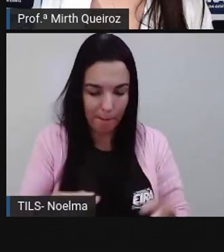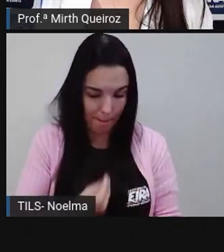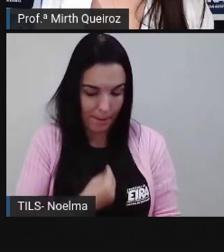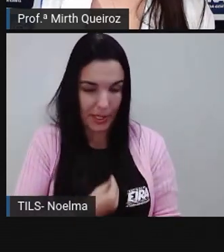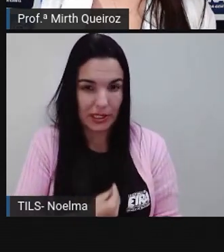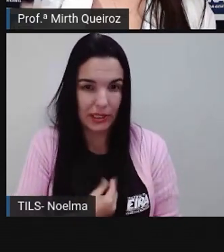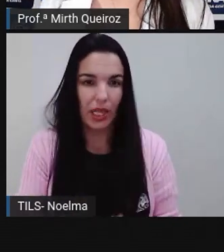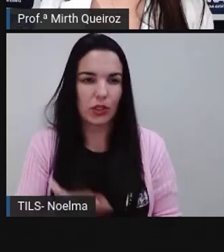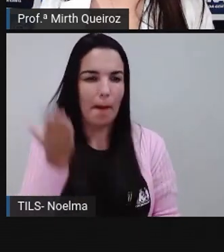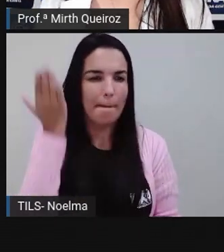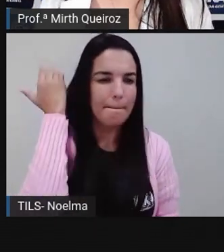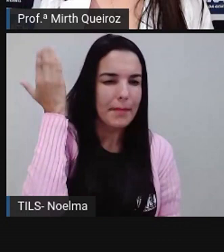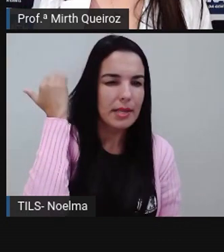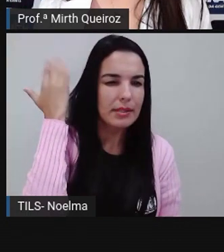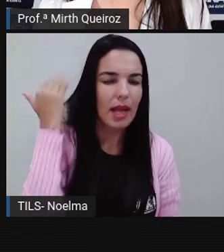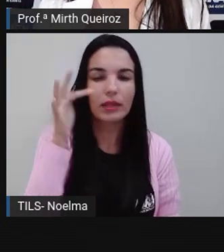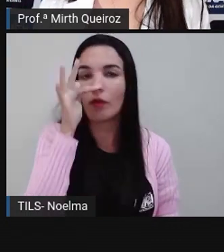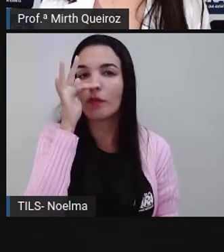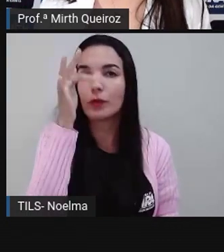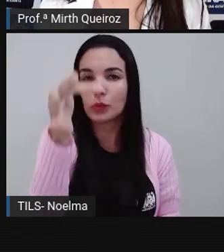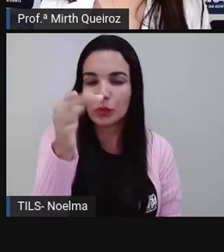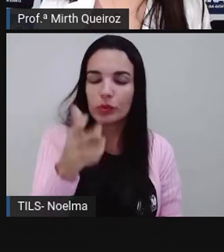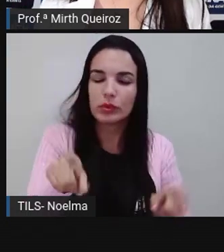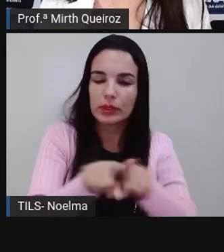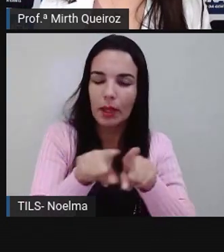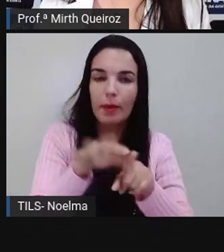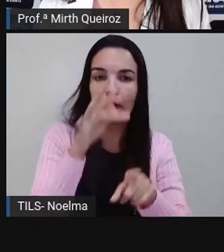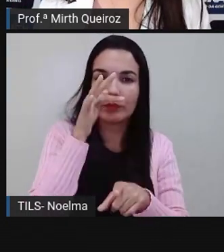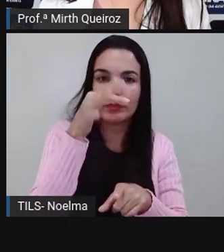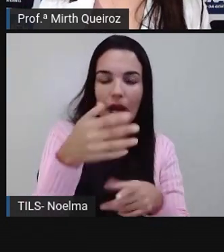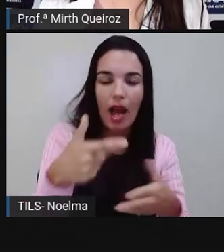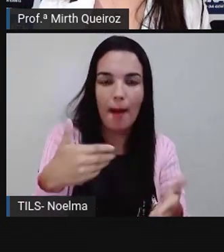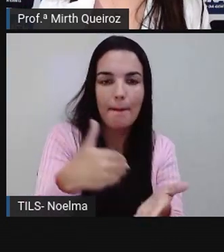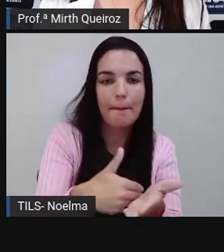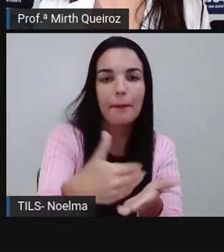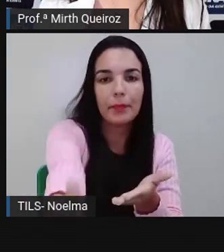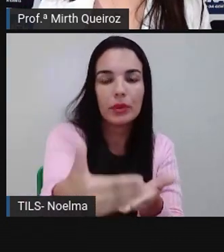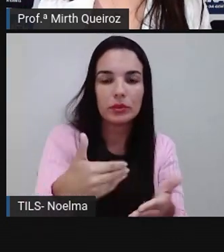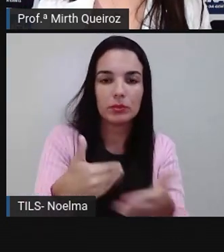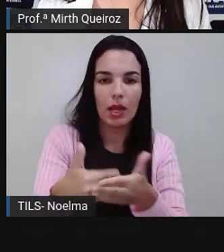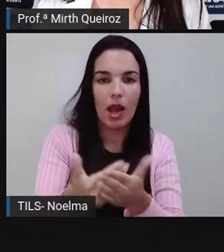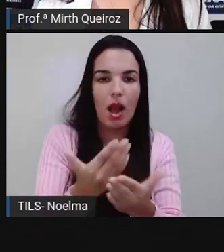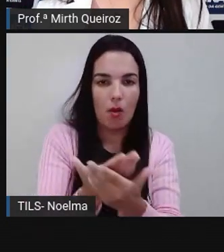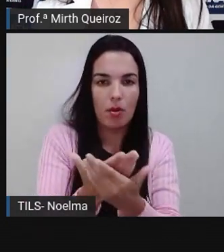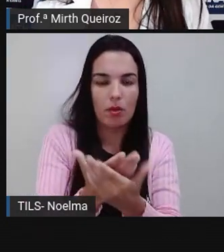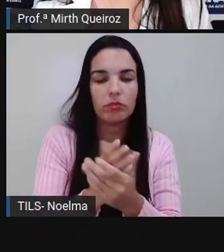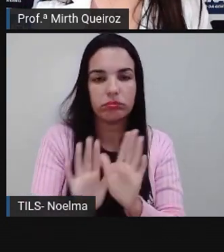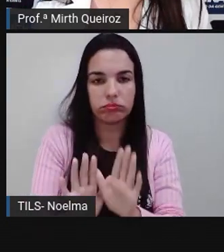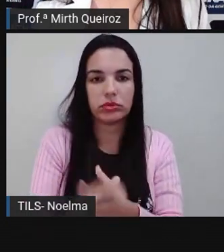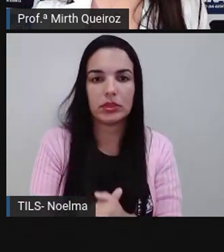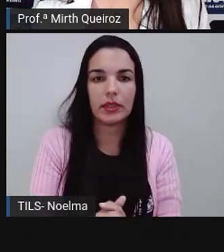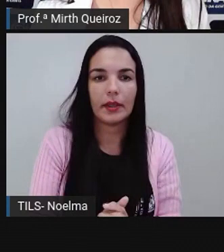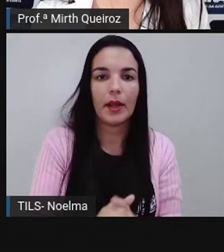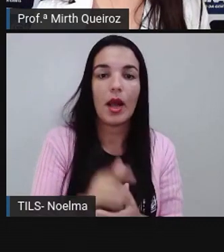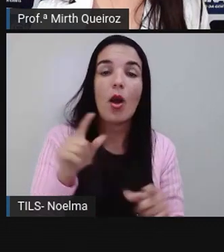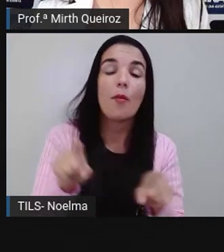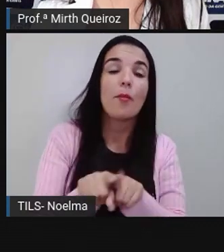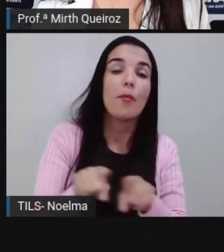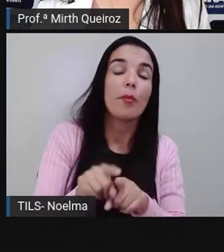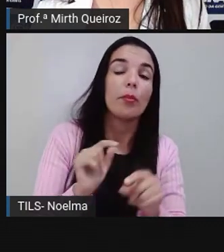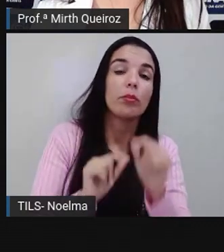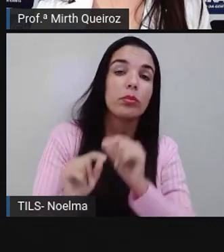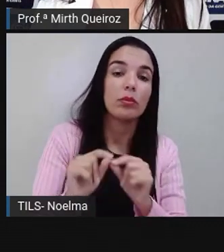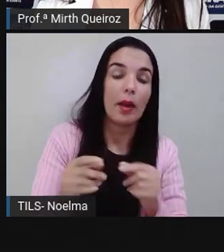e futuro, em uma próxima aula da gente, a nossa próxima aula sobre verbos, onde presente é o